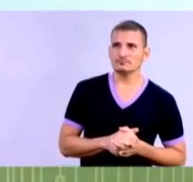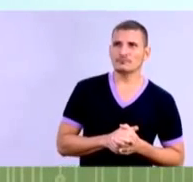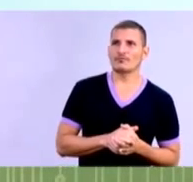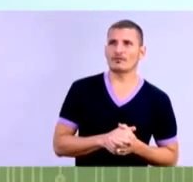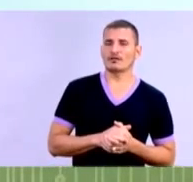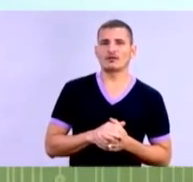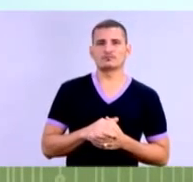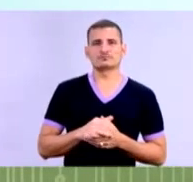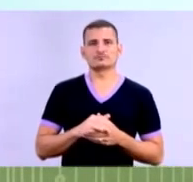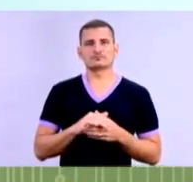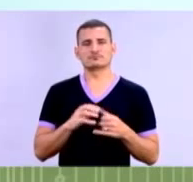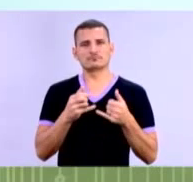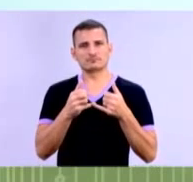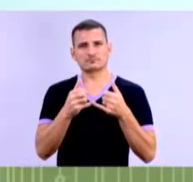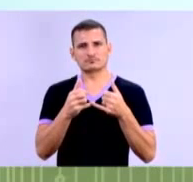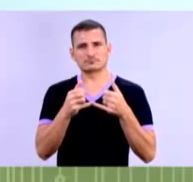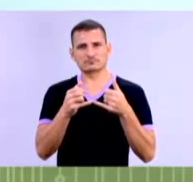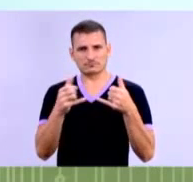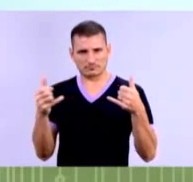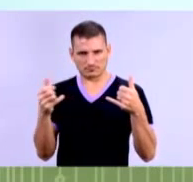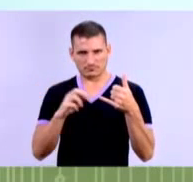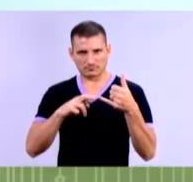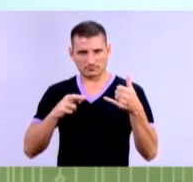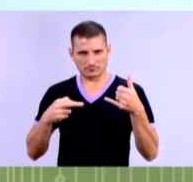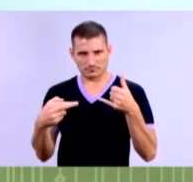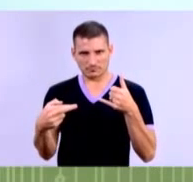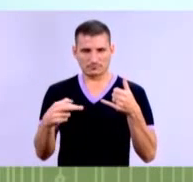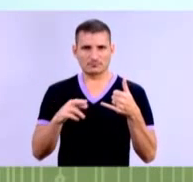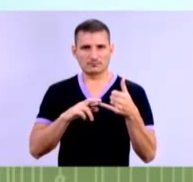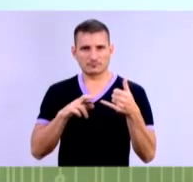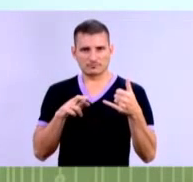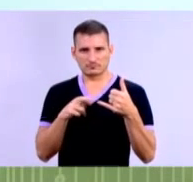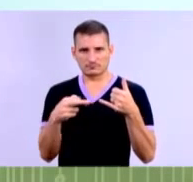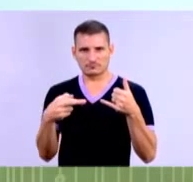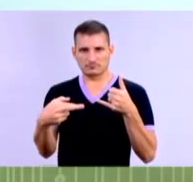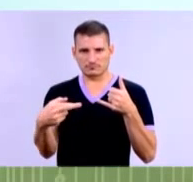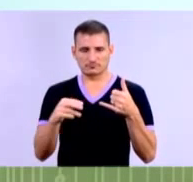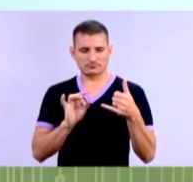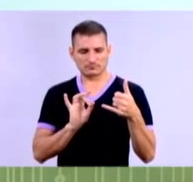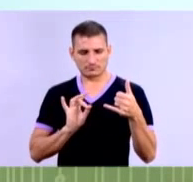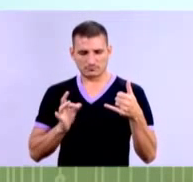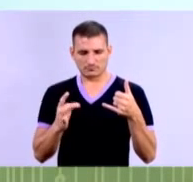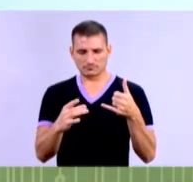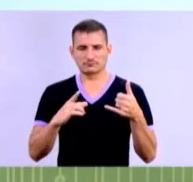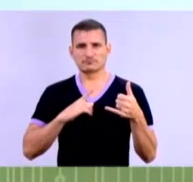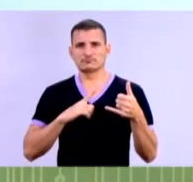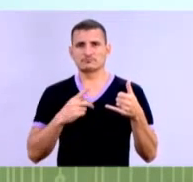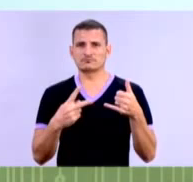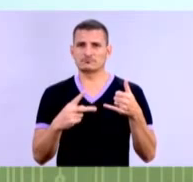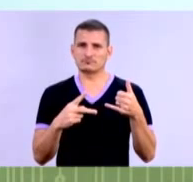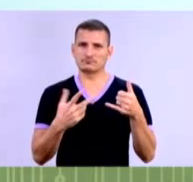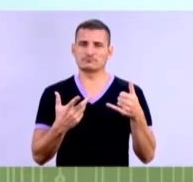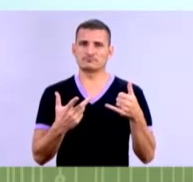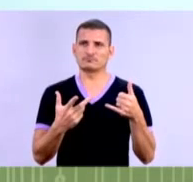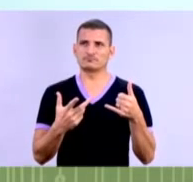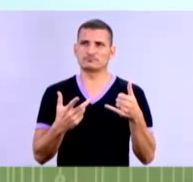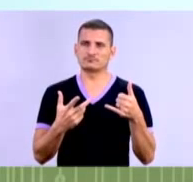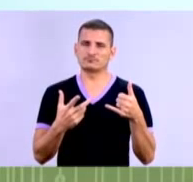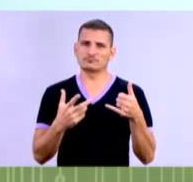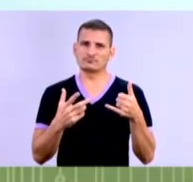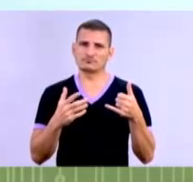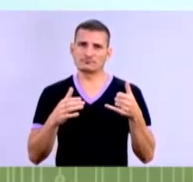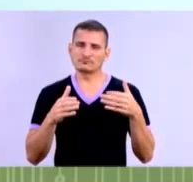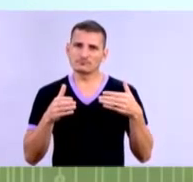cada par trançado, o aluno lá de Jaru estava falando que cada fio, né, tinha uma